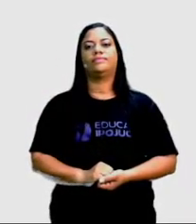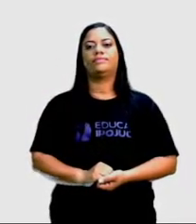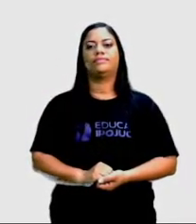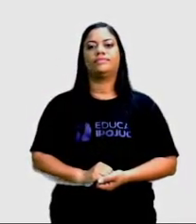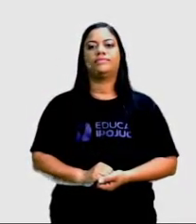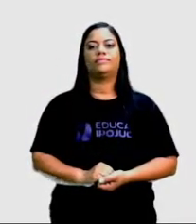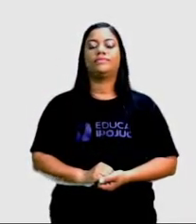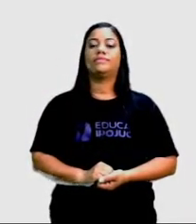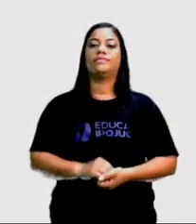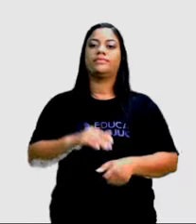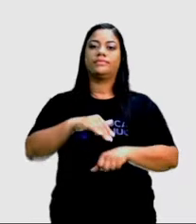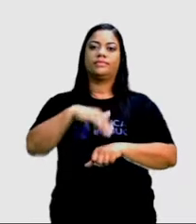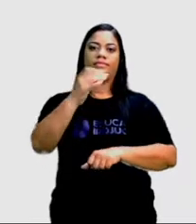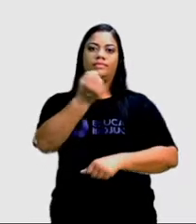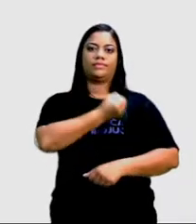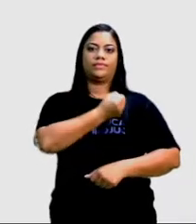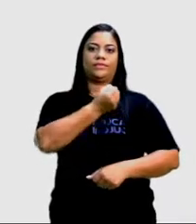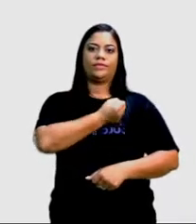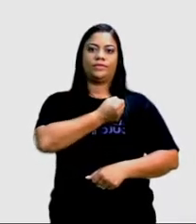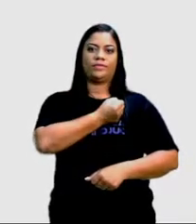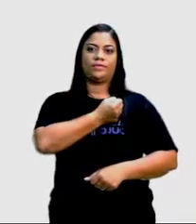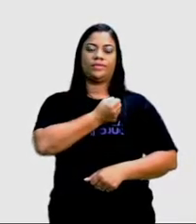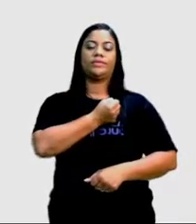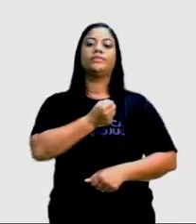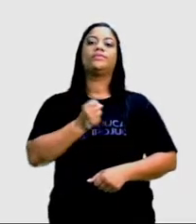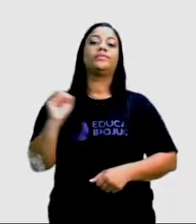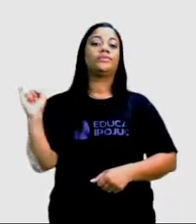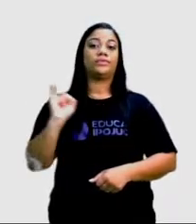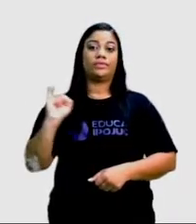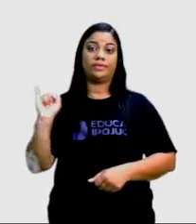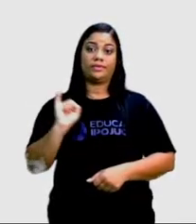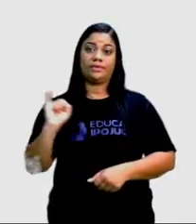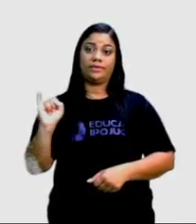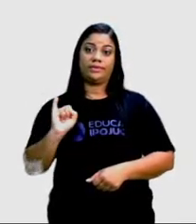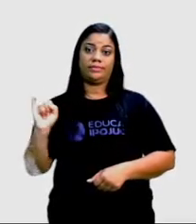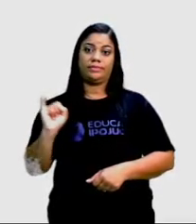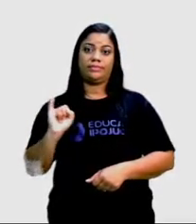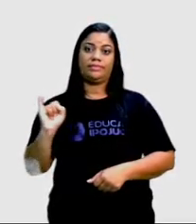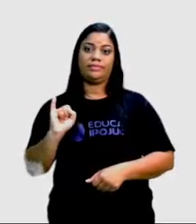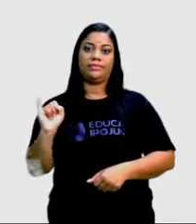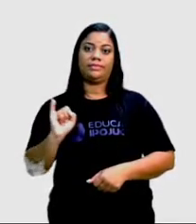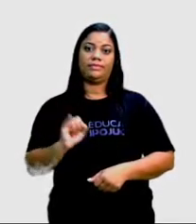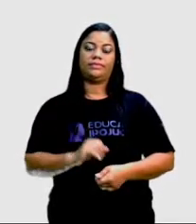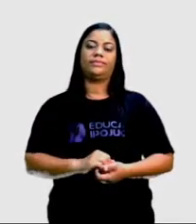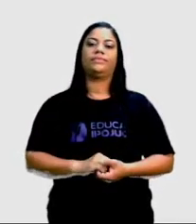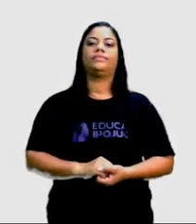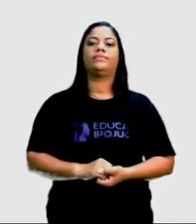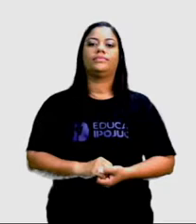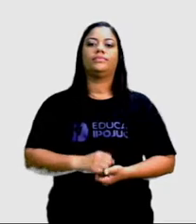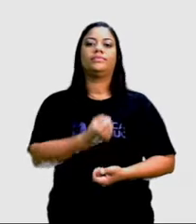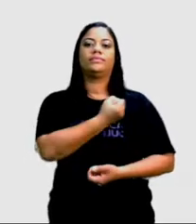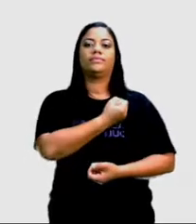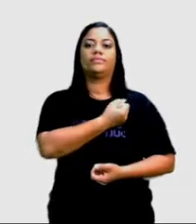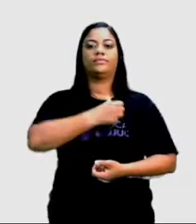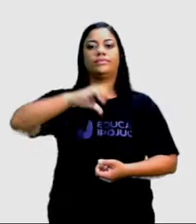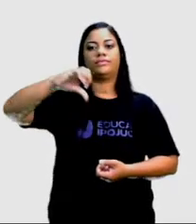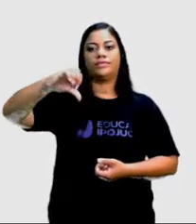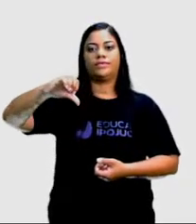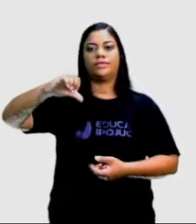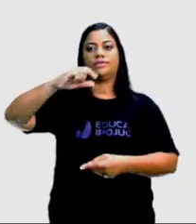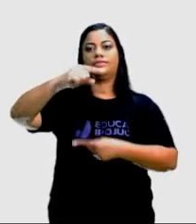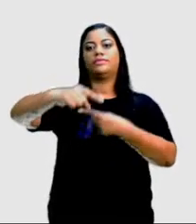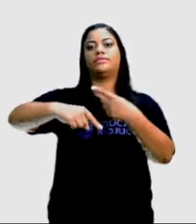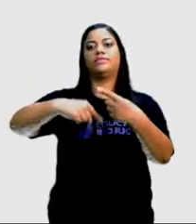F, maior número ímpar da reta. O maior número, o 9, que vem depois